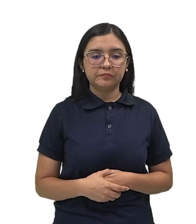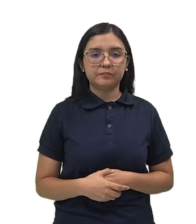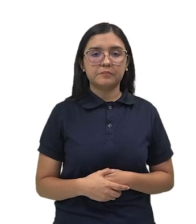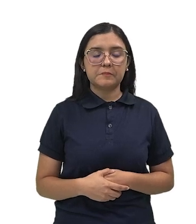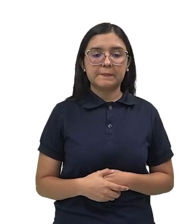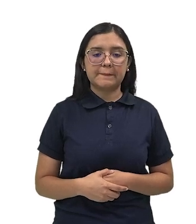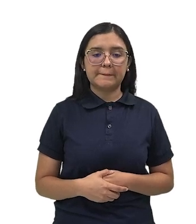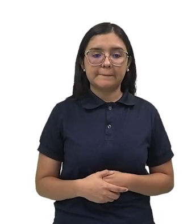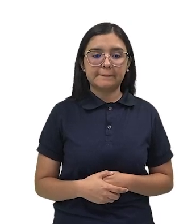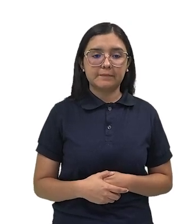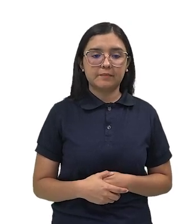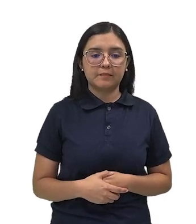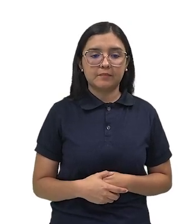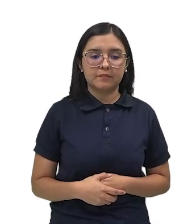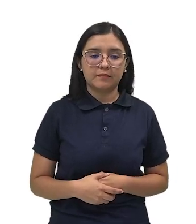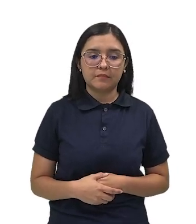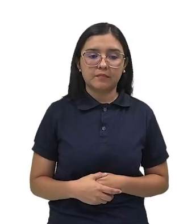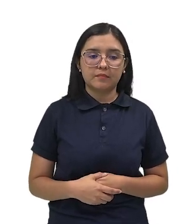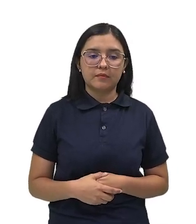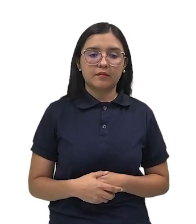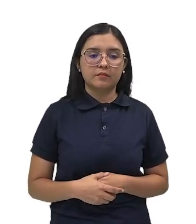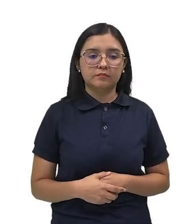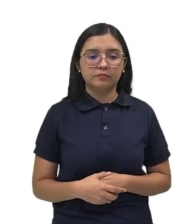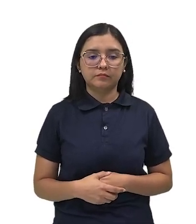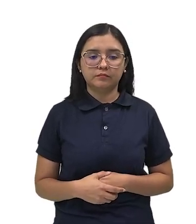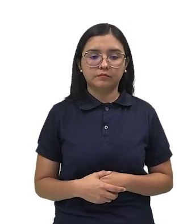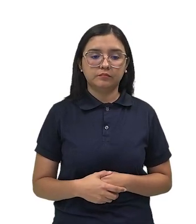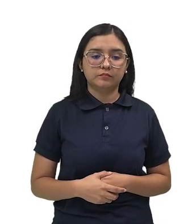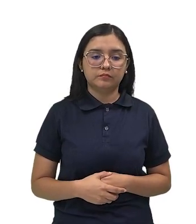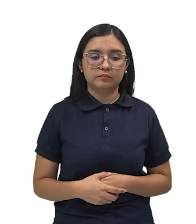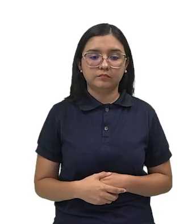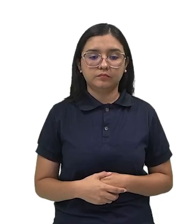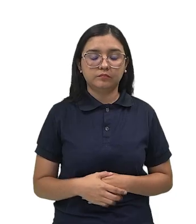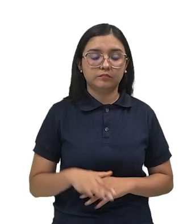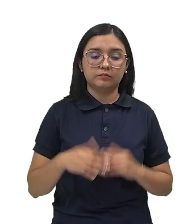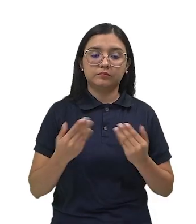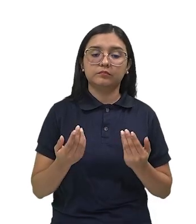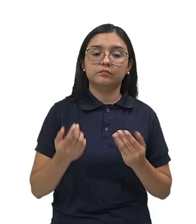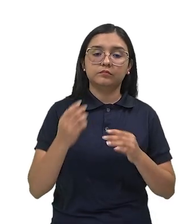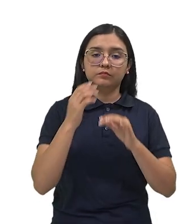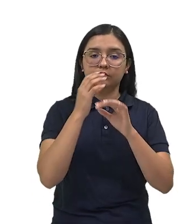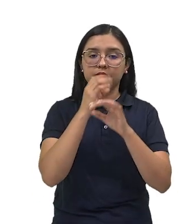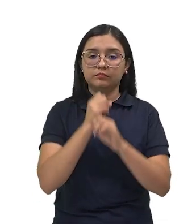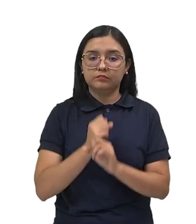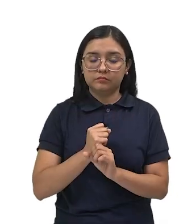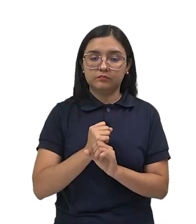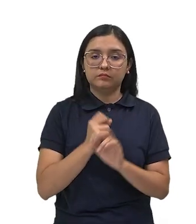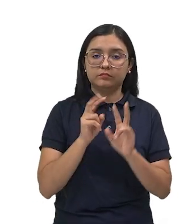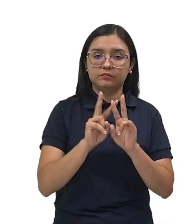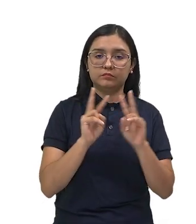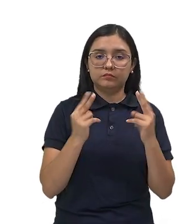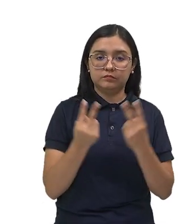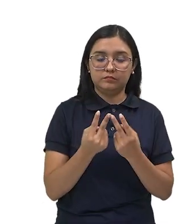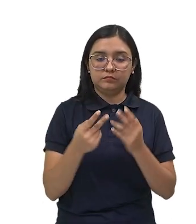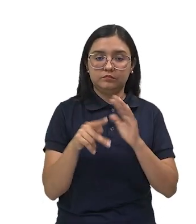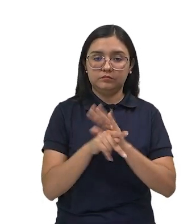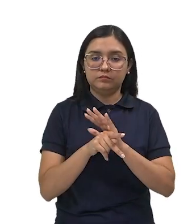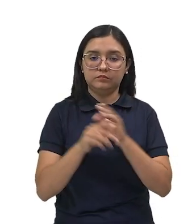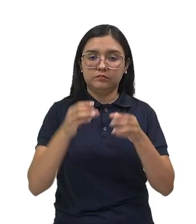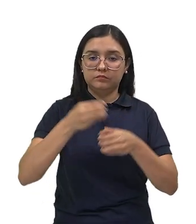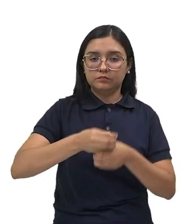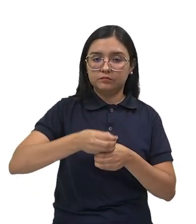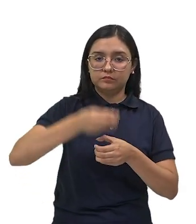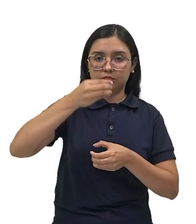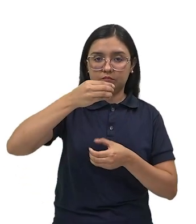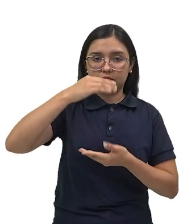que um círculo. Então, para nós calcularmos o volume do cilindro, como já